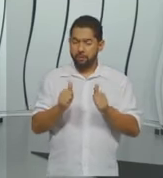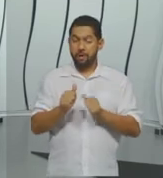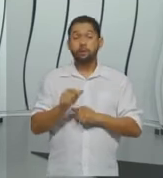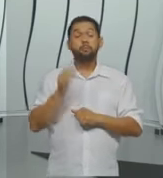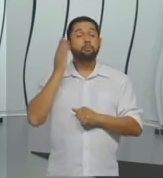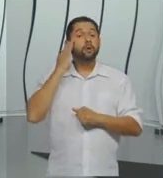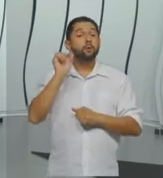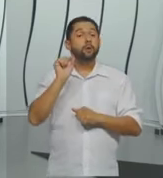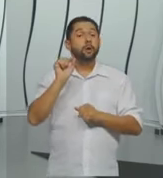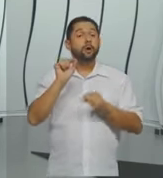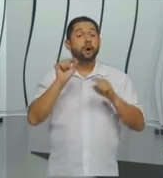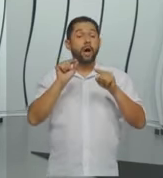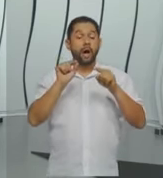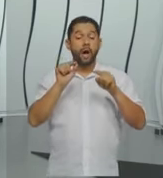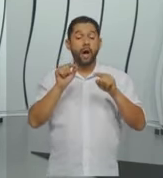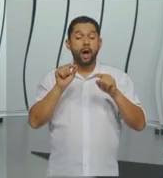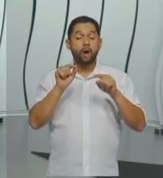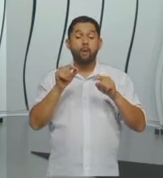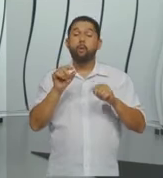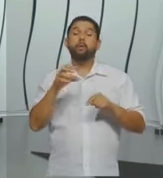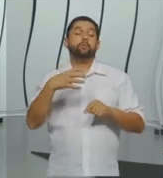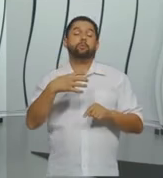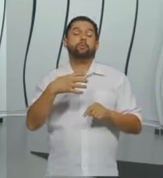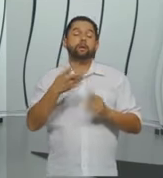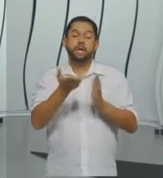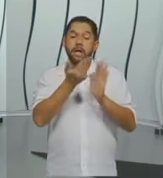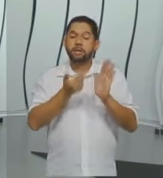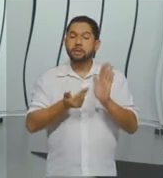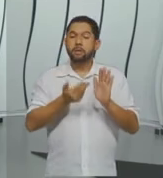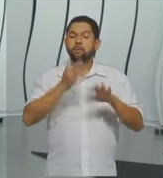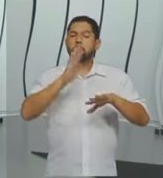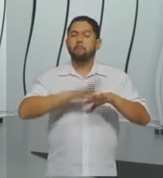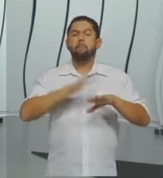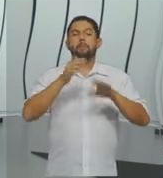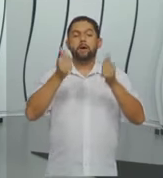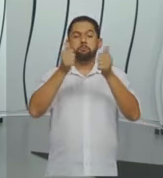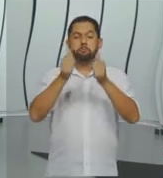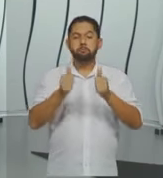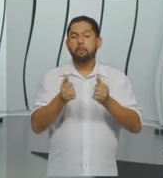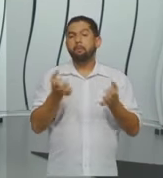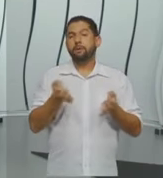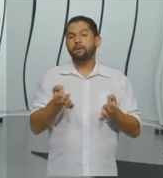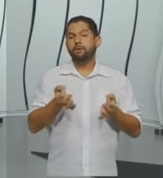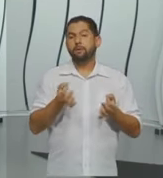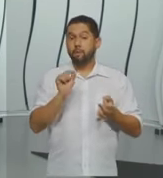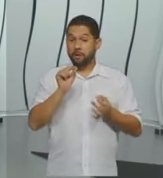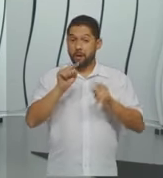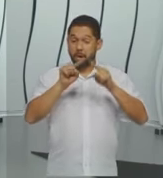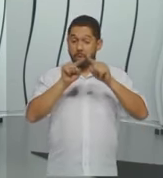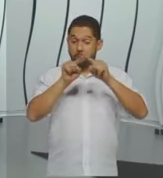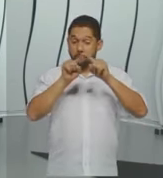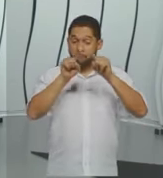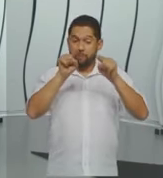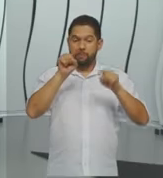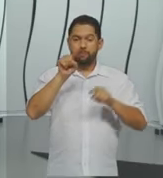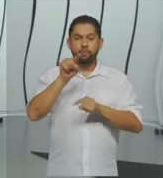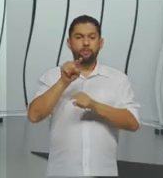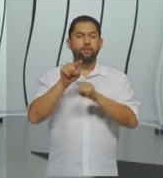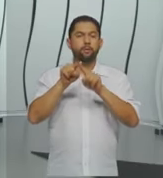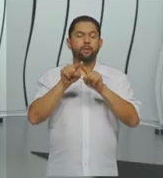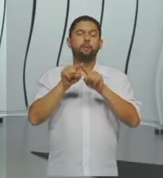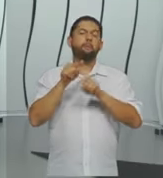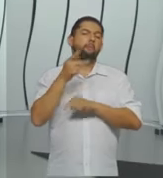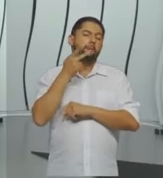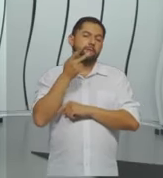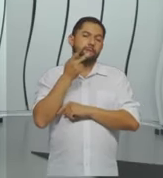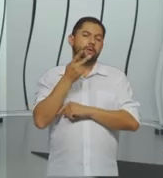forma geométrica mais simétrica que existe, que é justamente a circunferência, para poder dizer que as órbitas